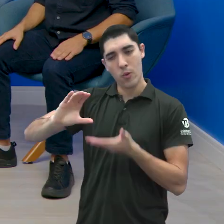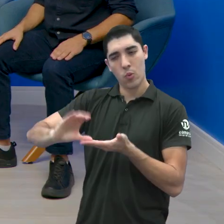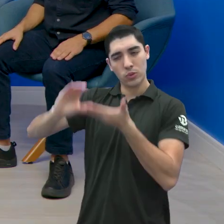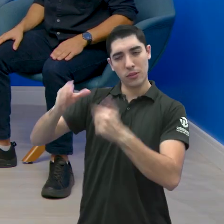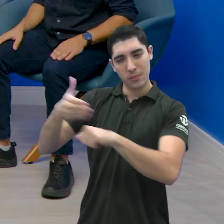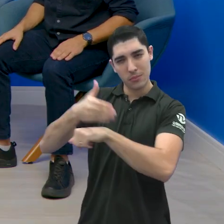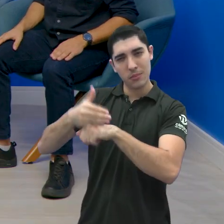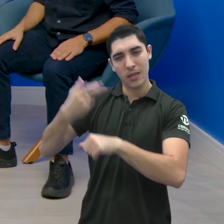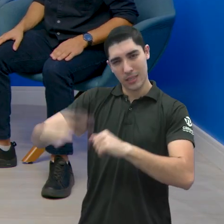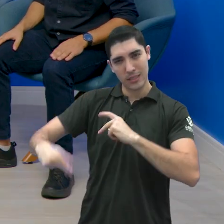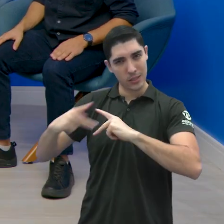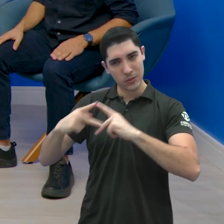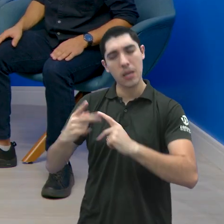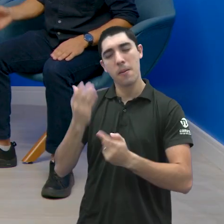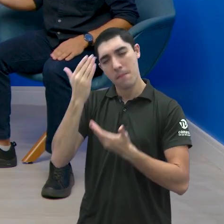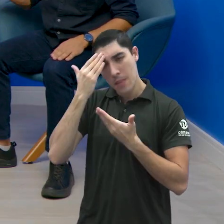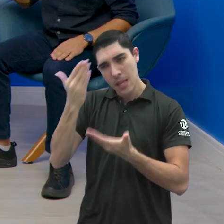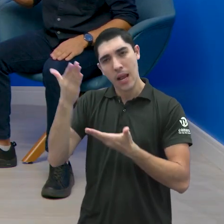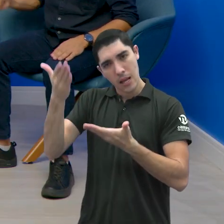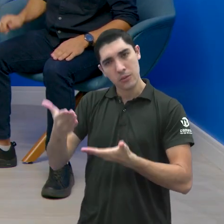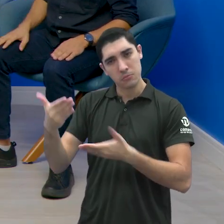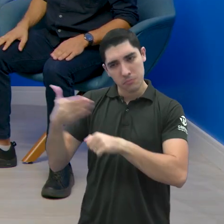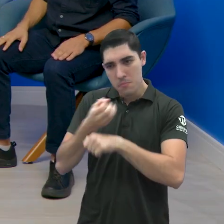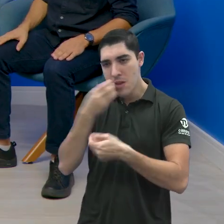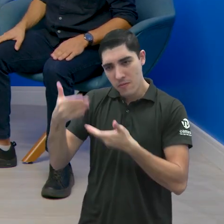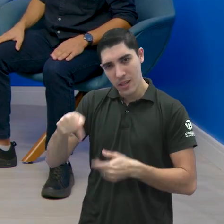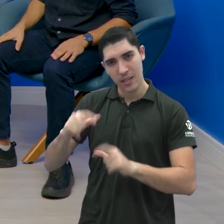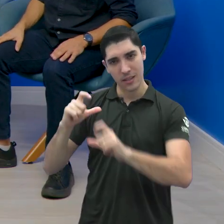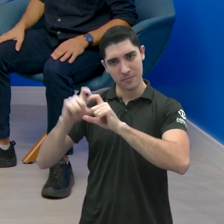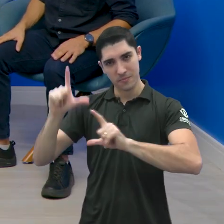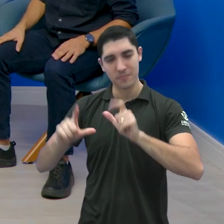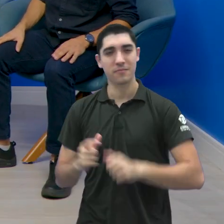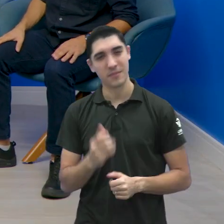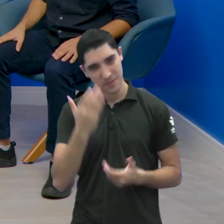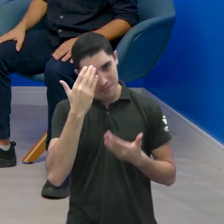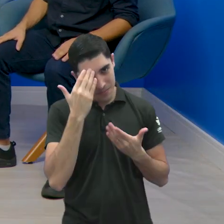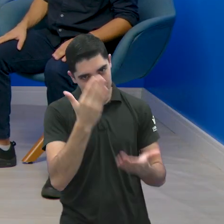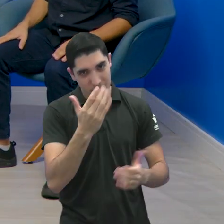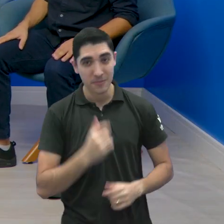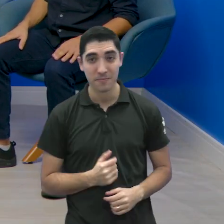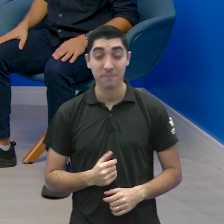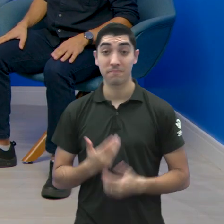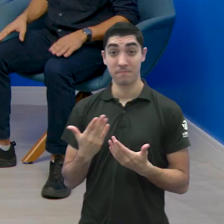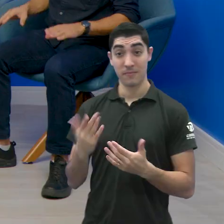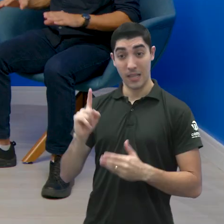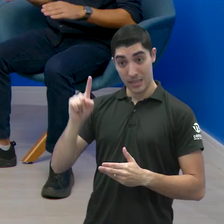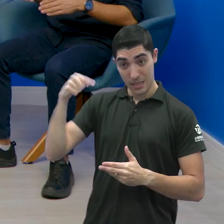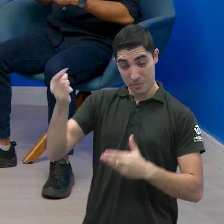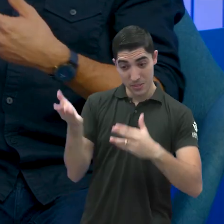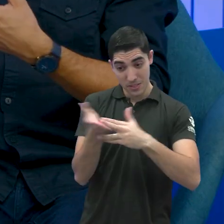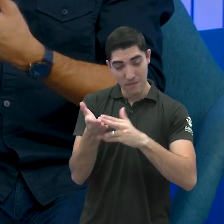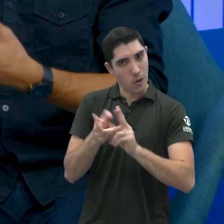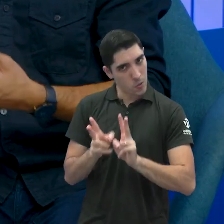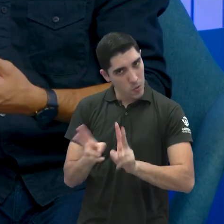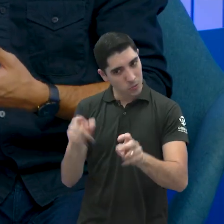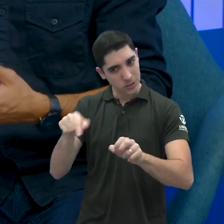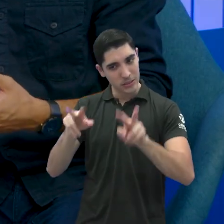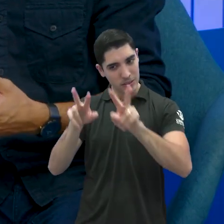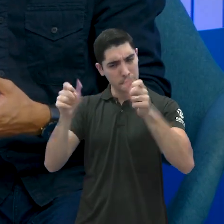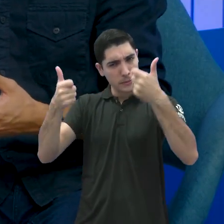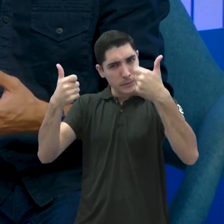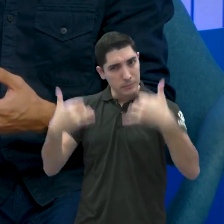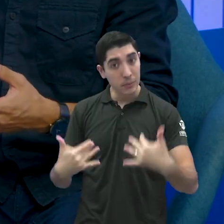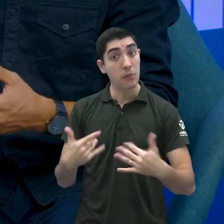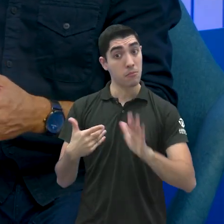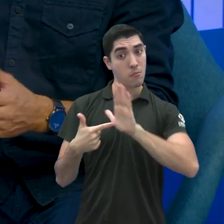juventude aqui de São José, obrigado pela sua participação. Seja sempre bem-vindo à TV Câmara. Obrigado, viu, gente? Maravilha, a gente continua essa discussão no próximo bloco. A